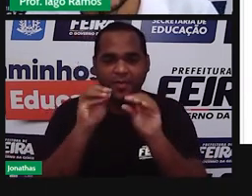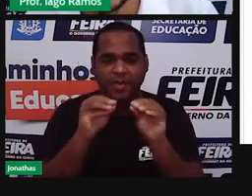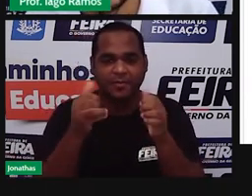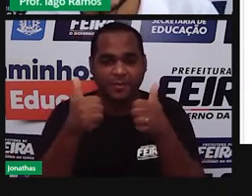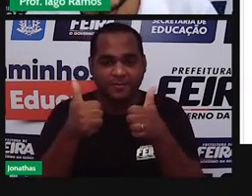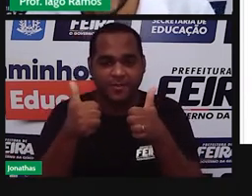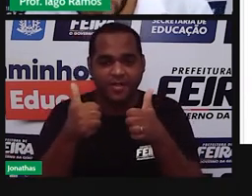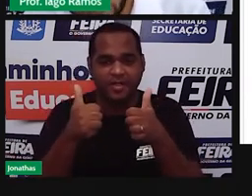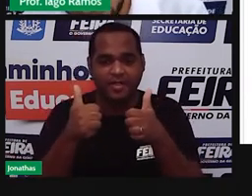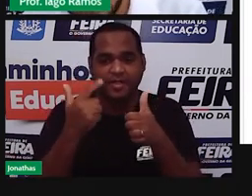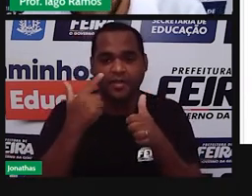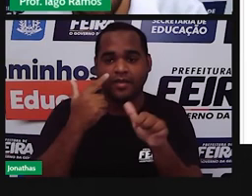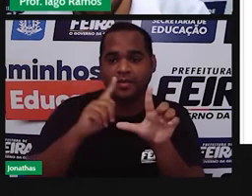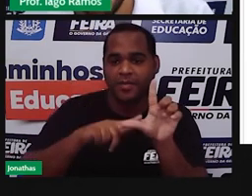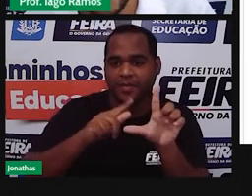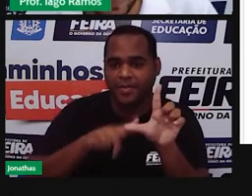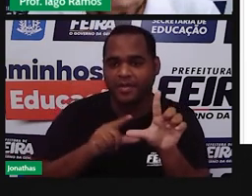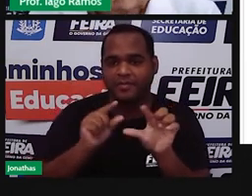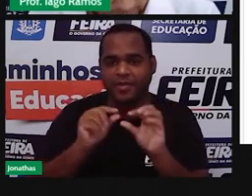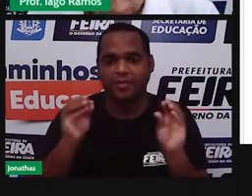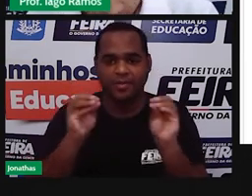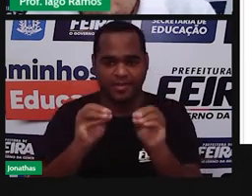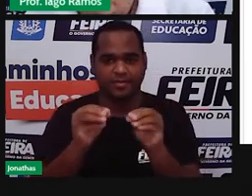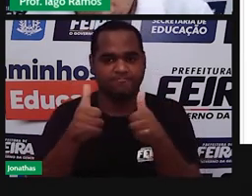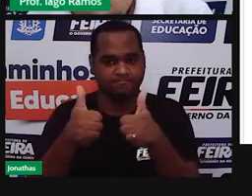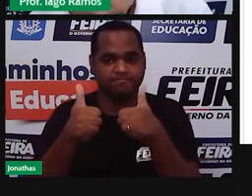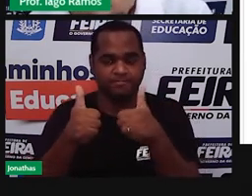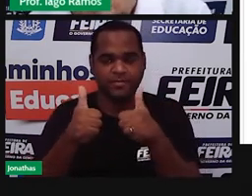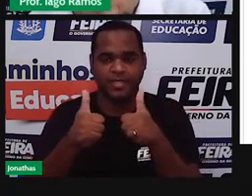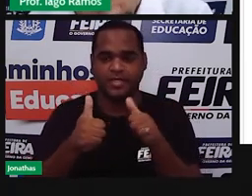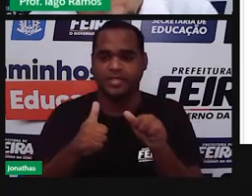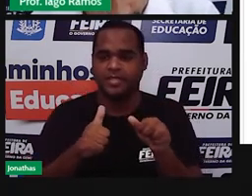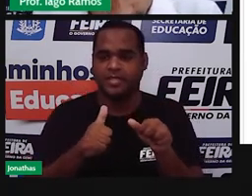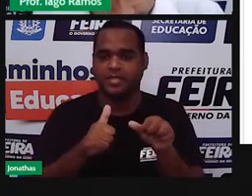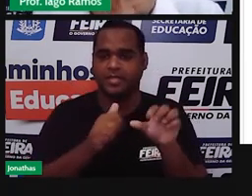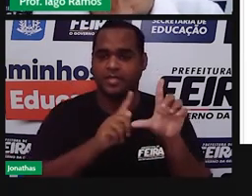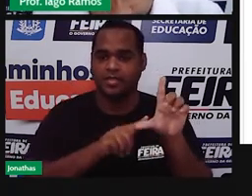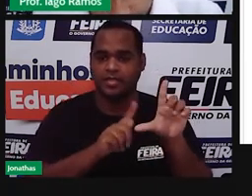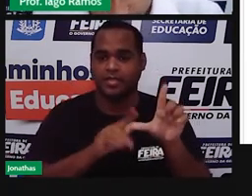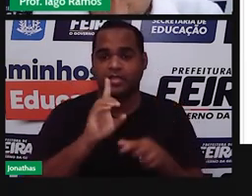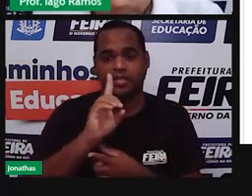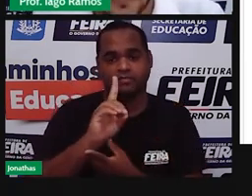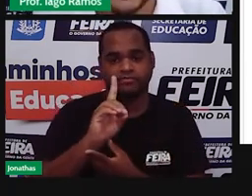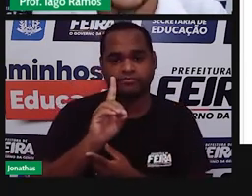Vou colocar mais uma letrinha. Vou colocar aqui a letra D.